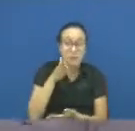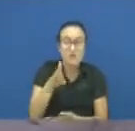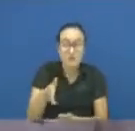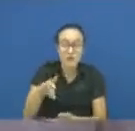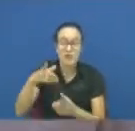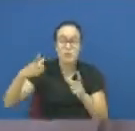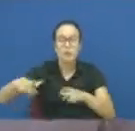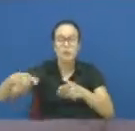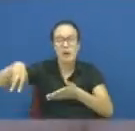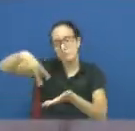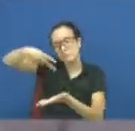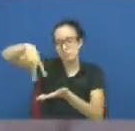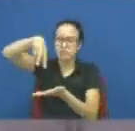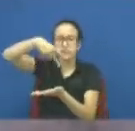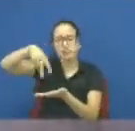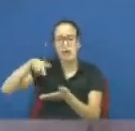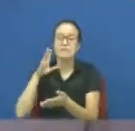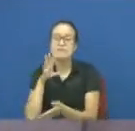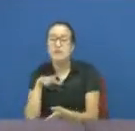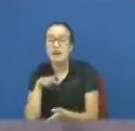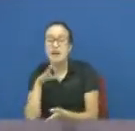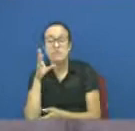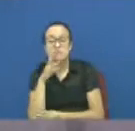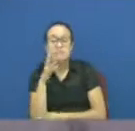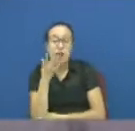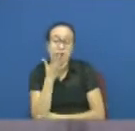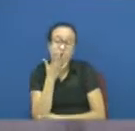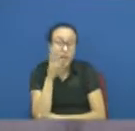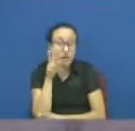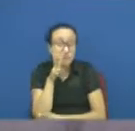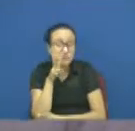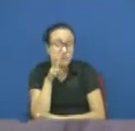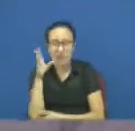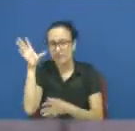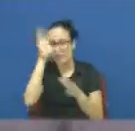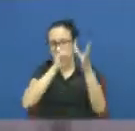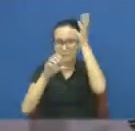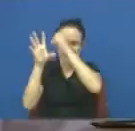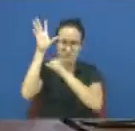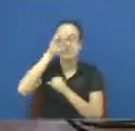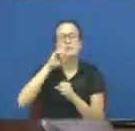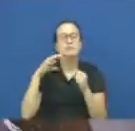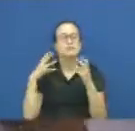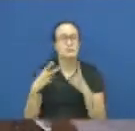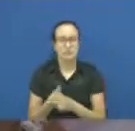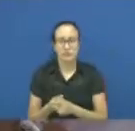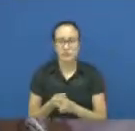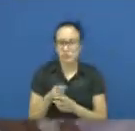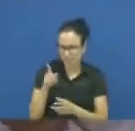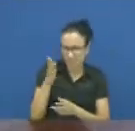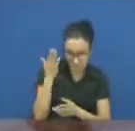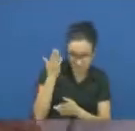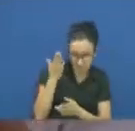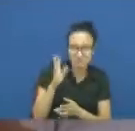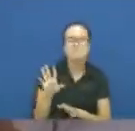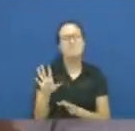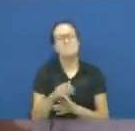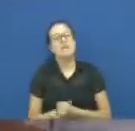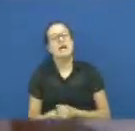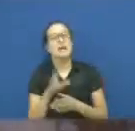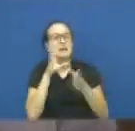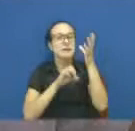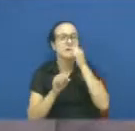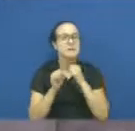sei dançar tudo. Você também, né, então, daquela época. Então, senhor presidente, eu quero dizer o